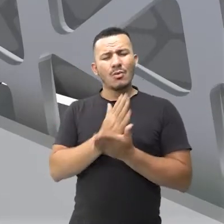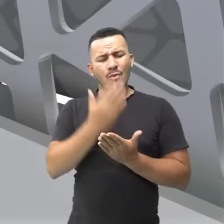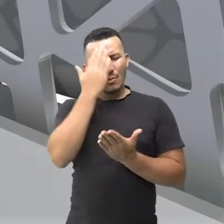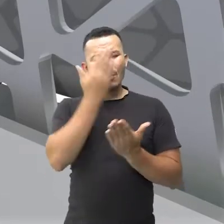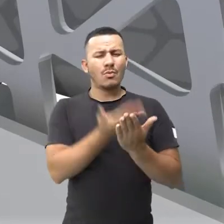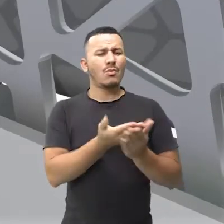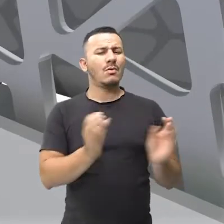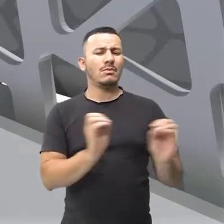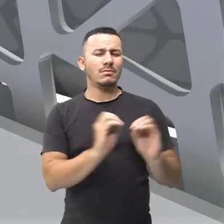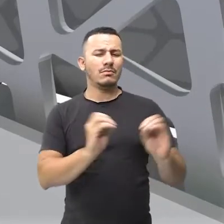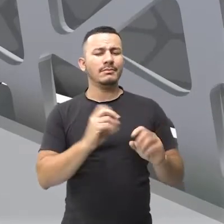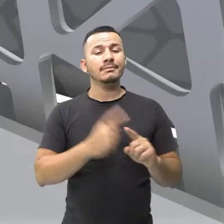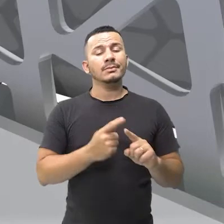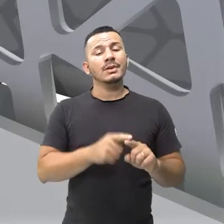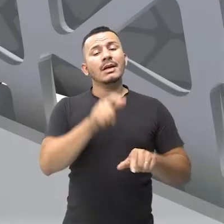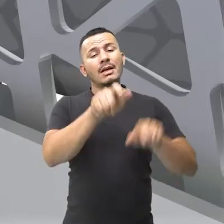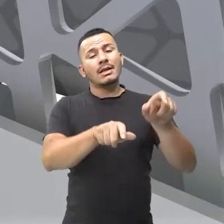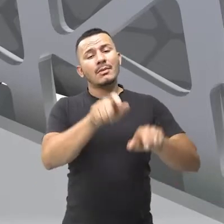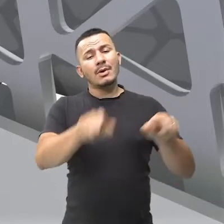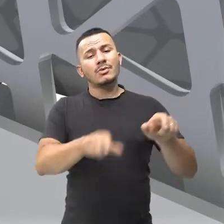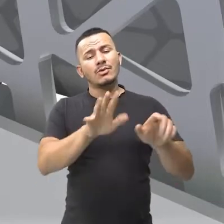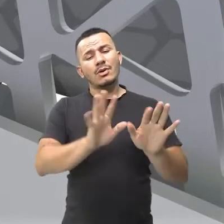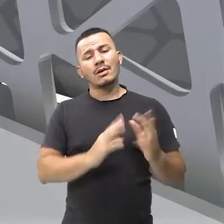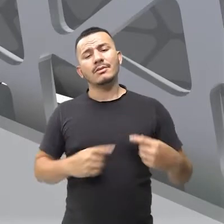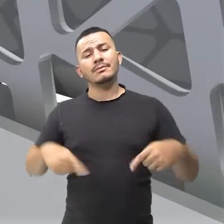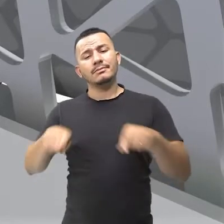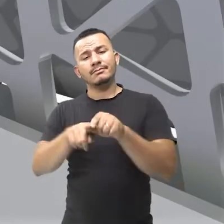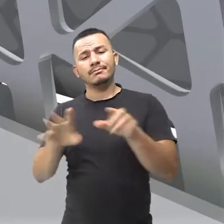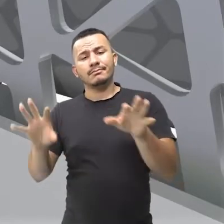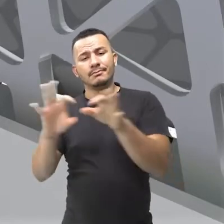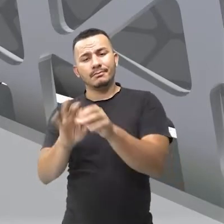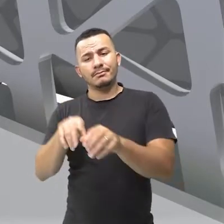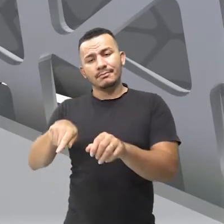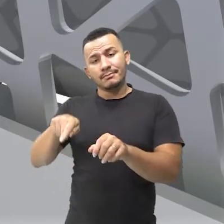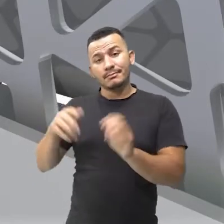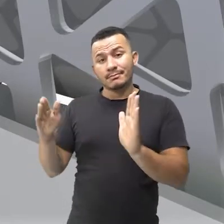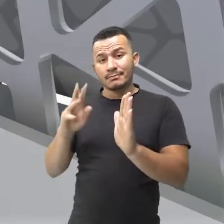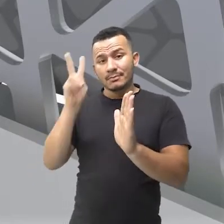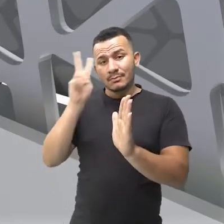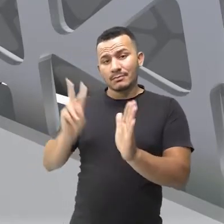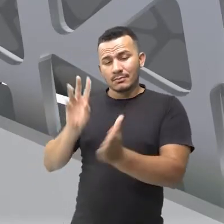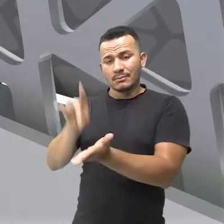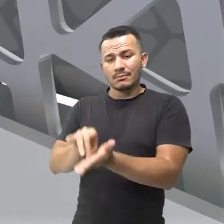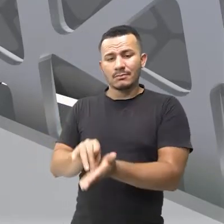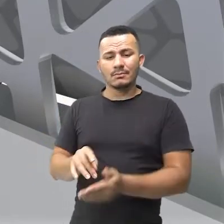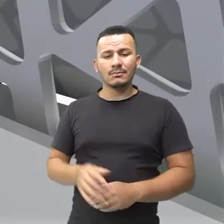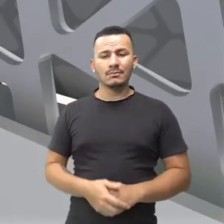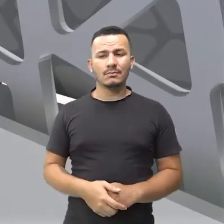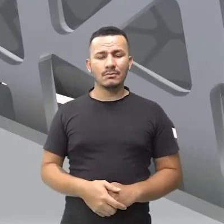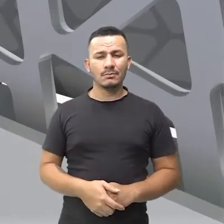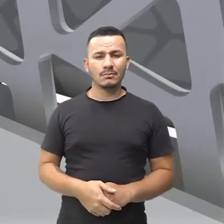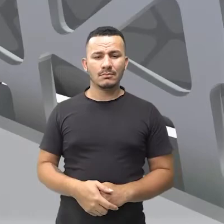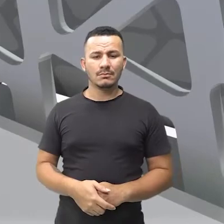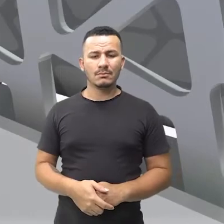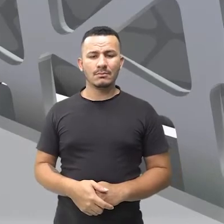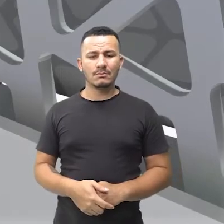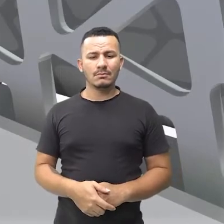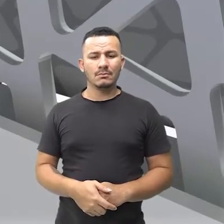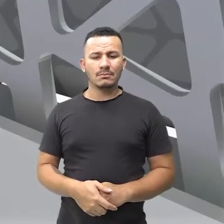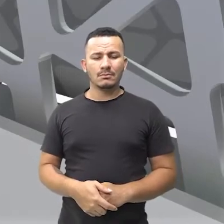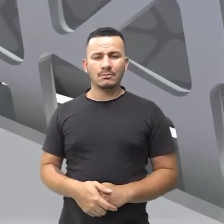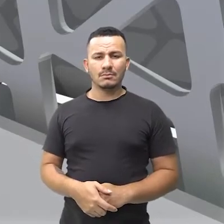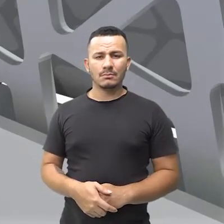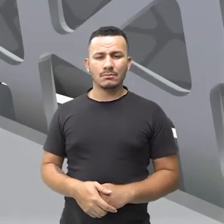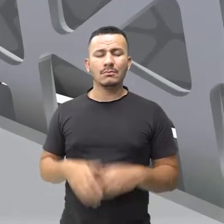válido, porque esses homens fazem parte da nossa história. Então, a partir que a gente conta a